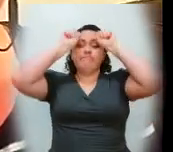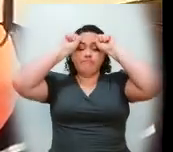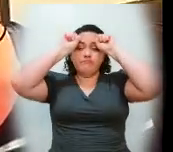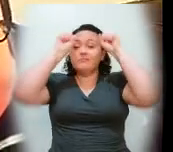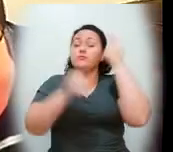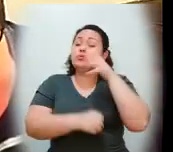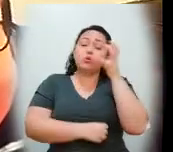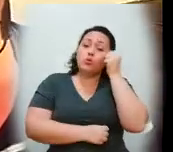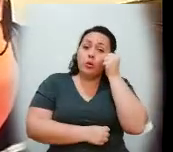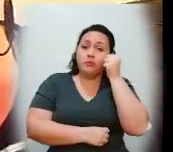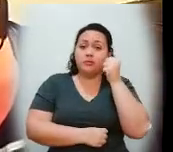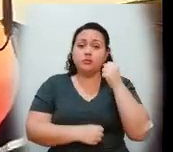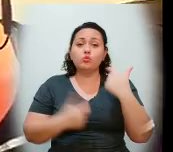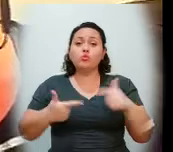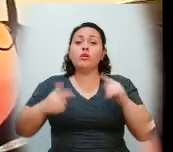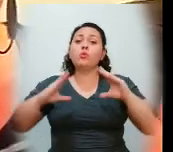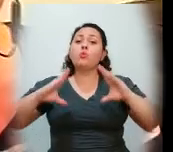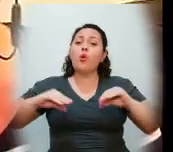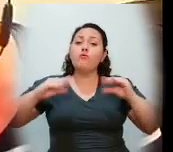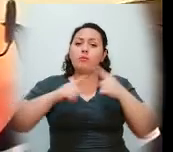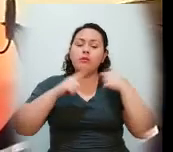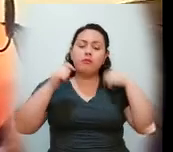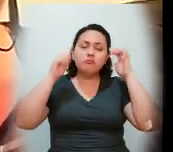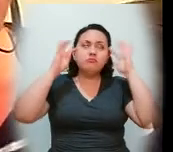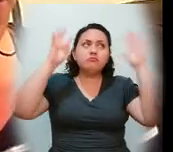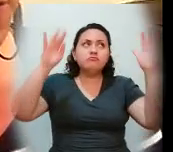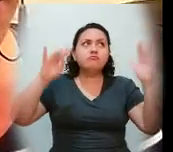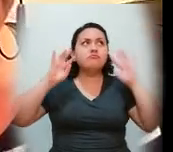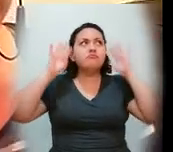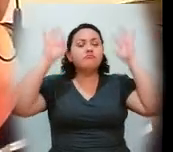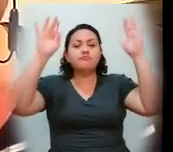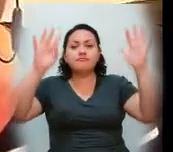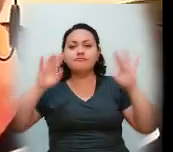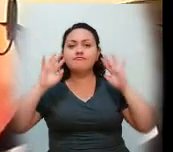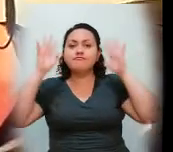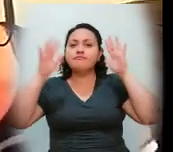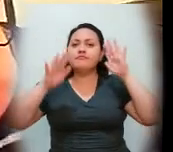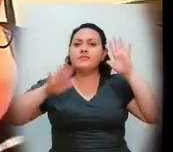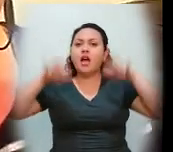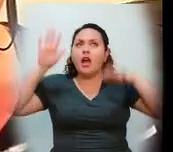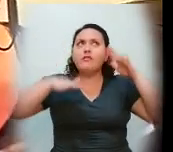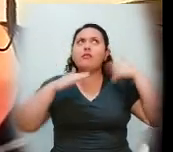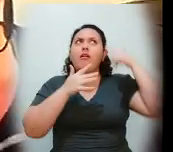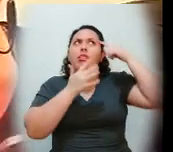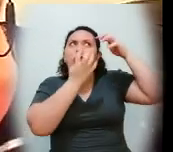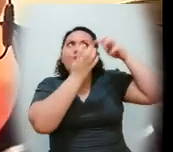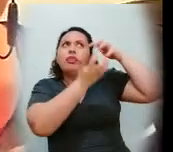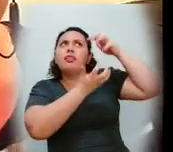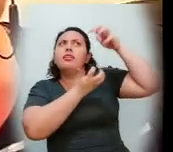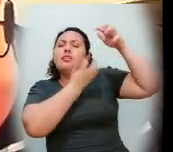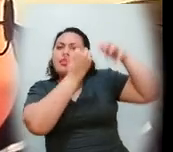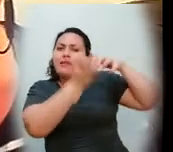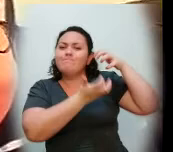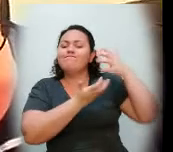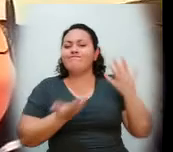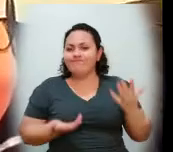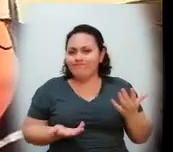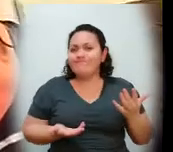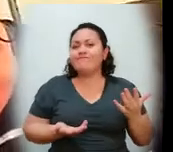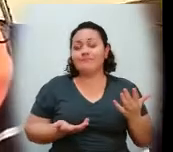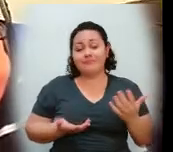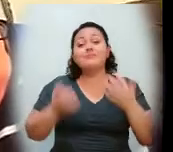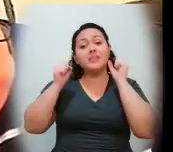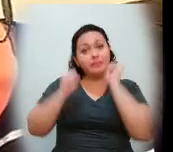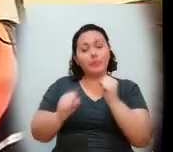porque daí não consegue relaxar. As informações ficam pairando lá registradas e às vezes ruminando, né? E eu